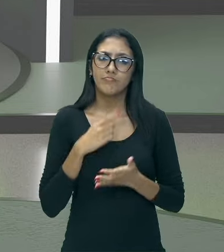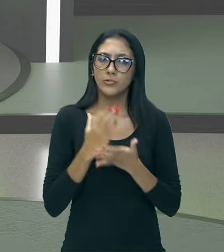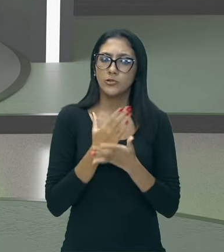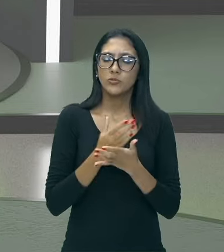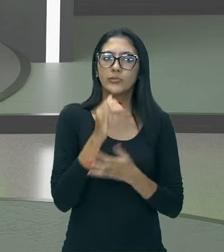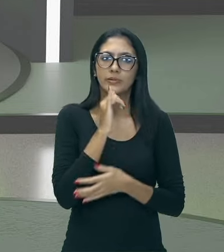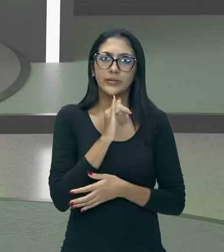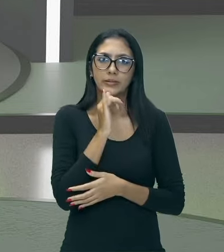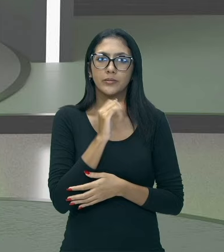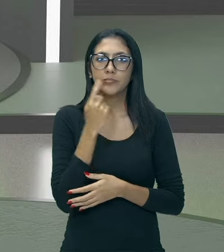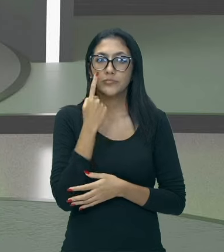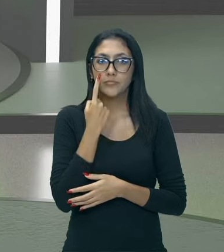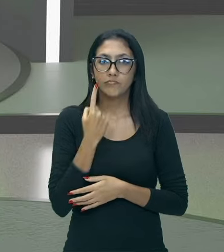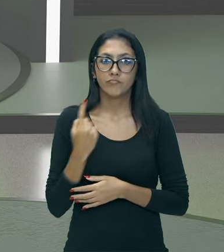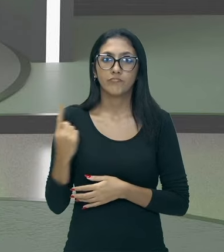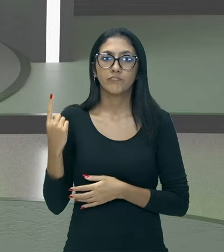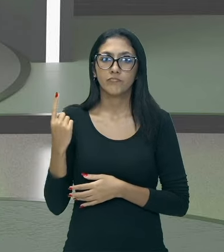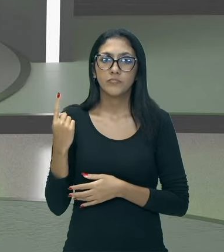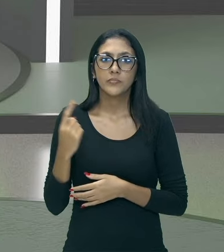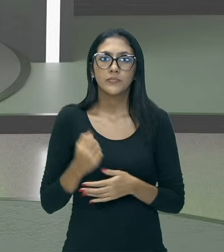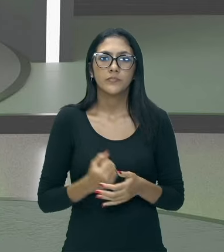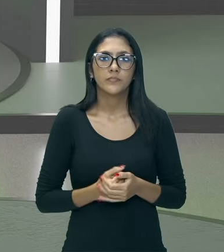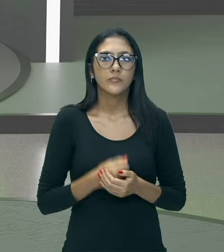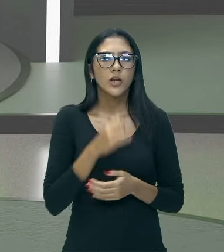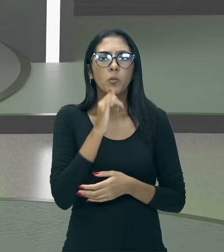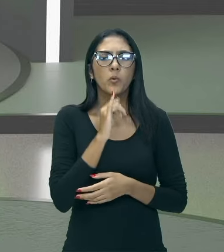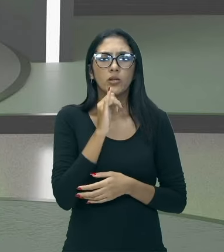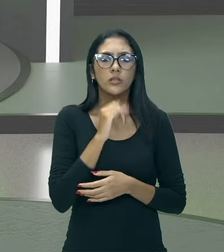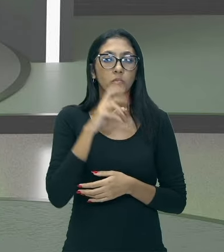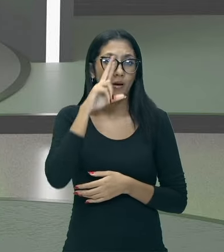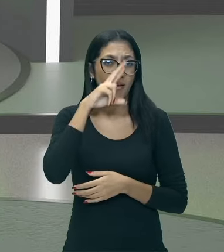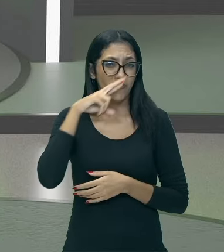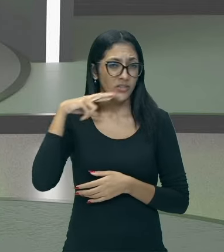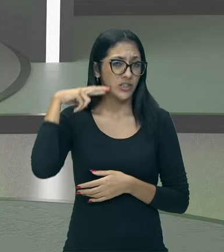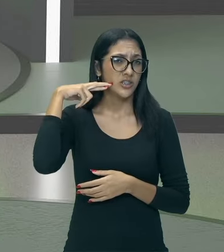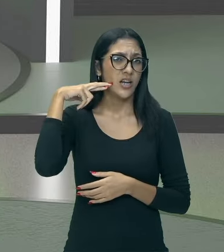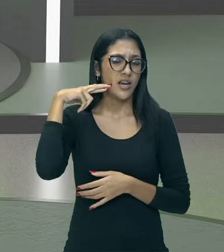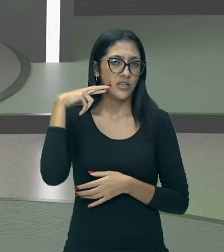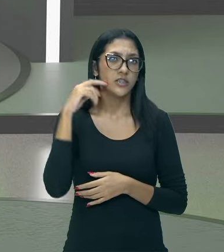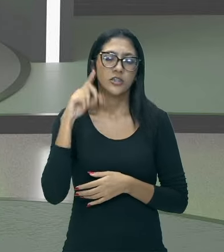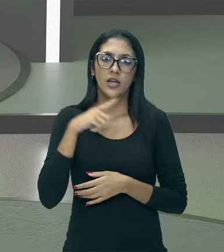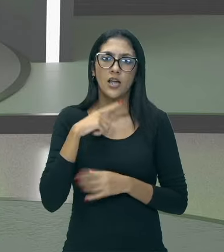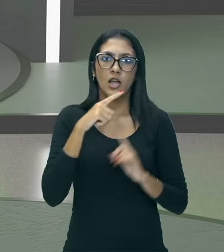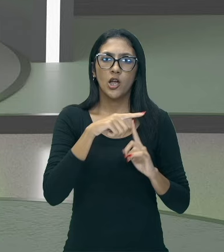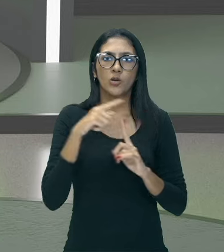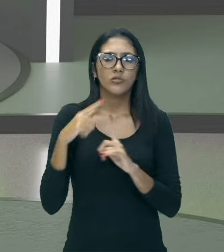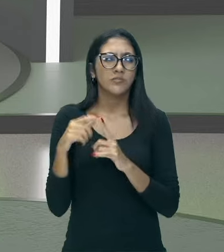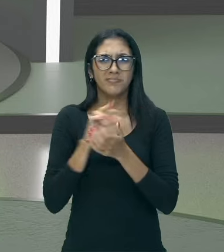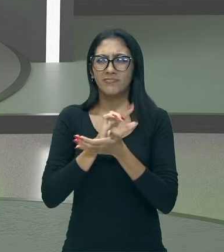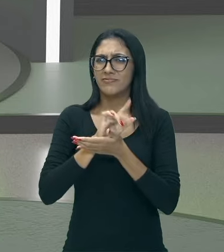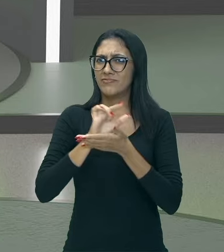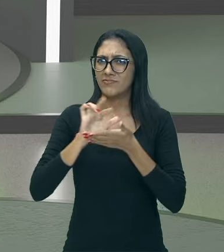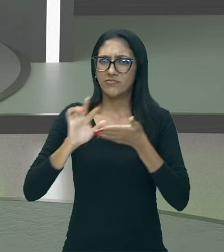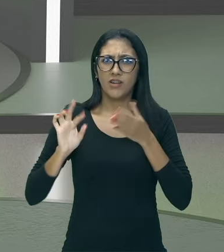exemplos. Eu tenho aqui o refrigerante, que ele é uma solução de